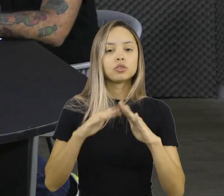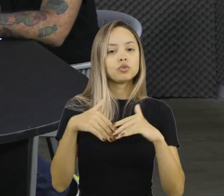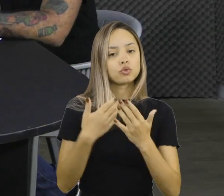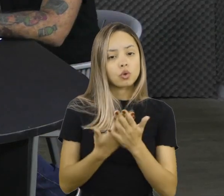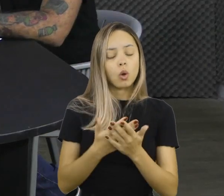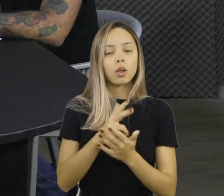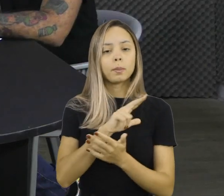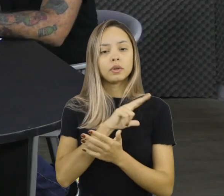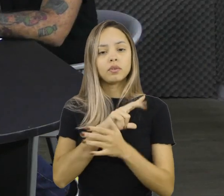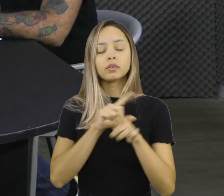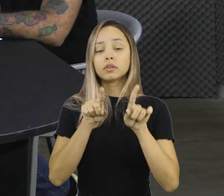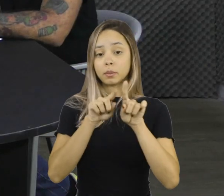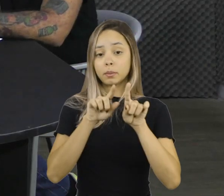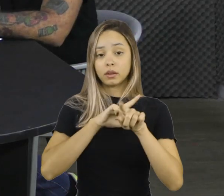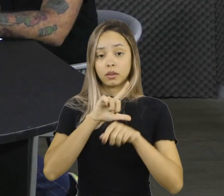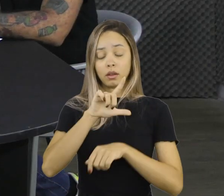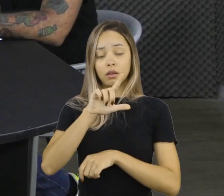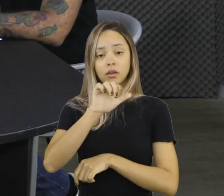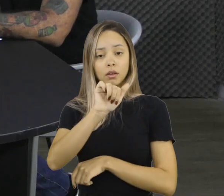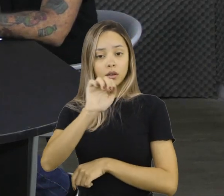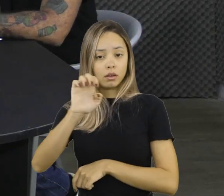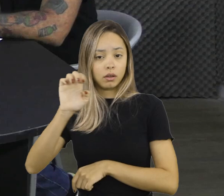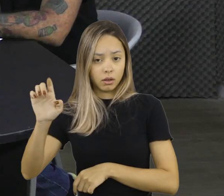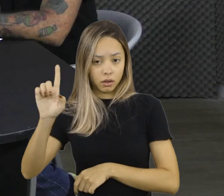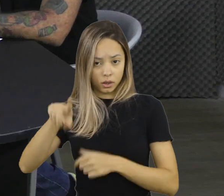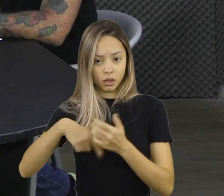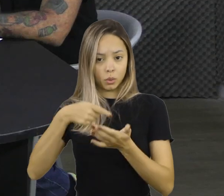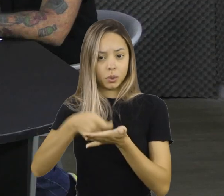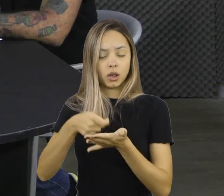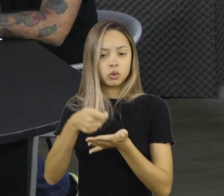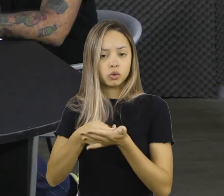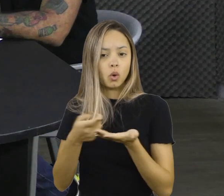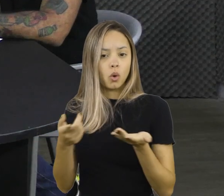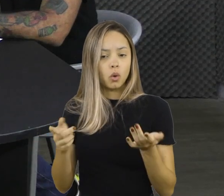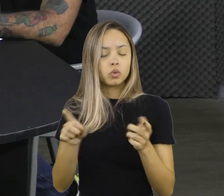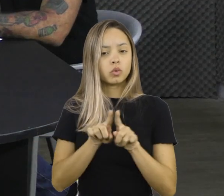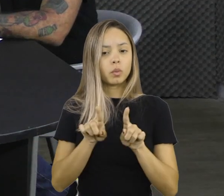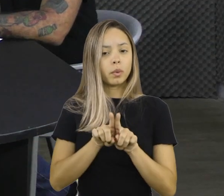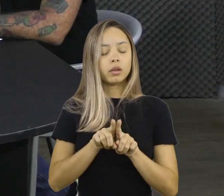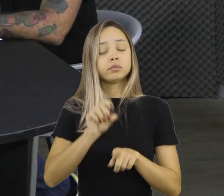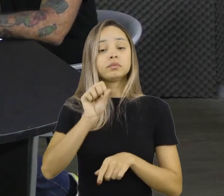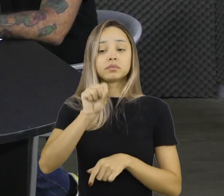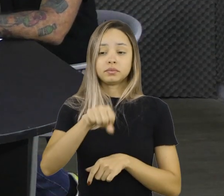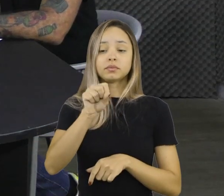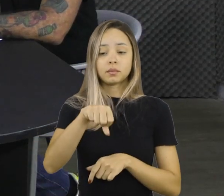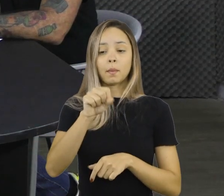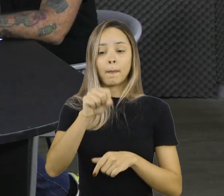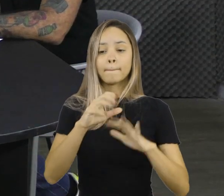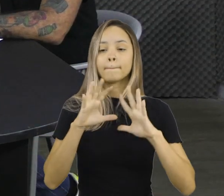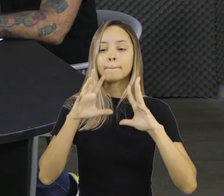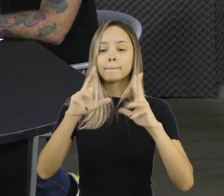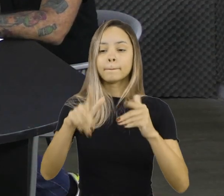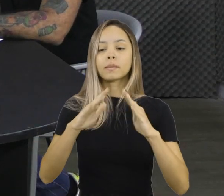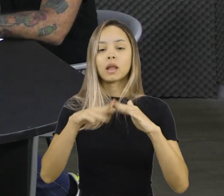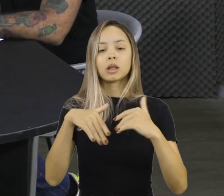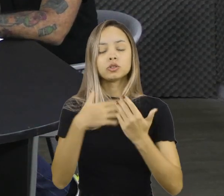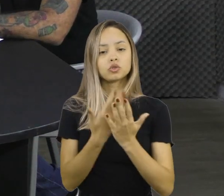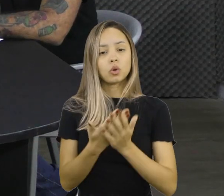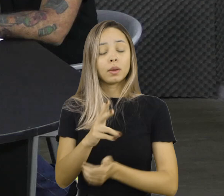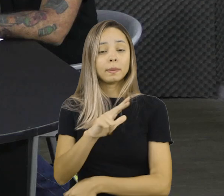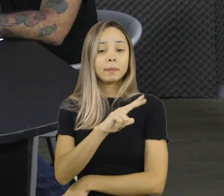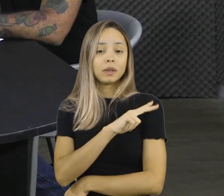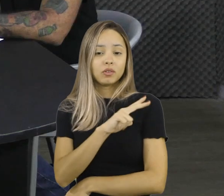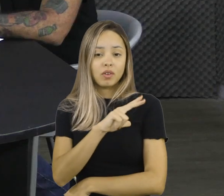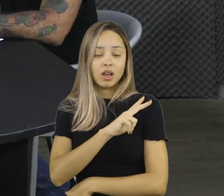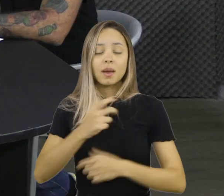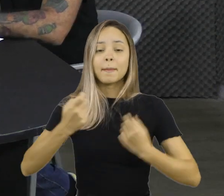T sala de recursos também é uma exigência É sim a escola mesmo privada